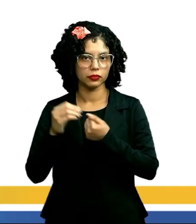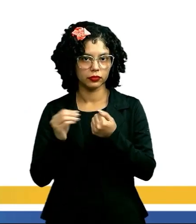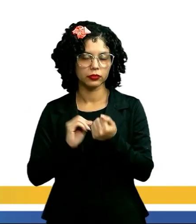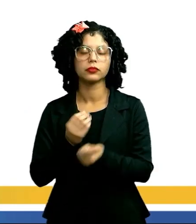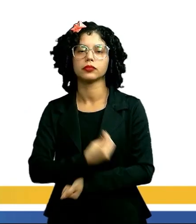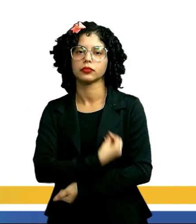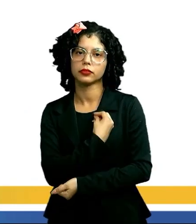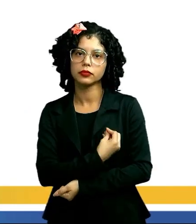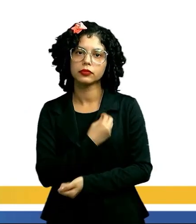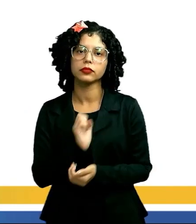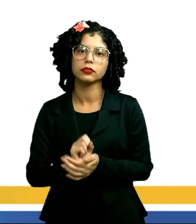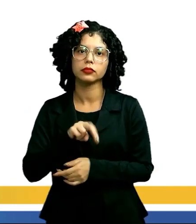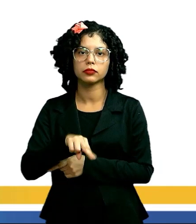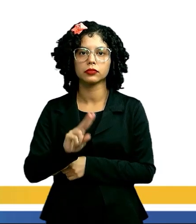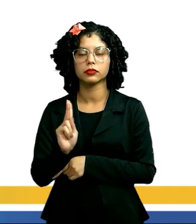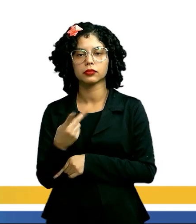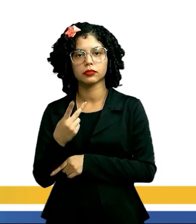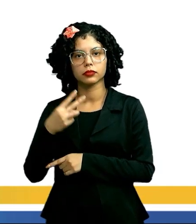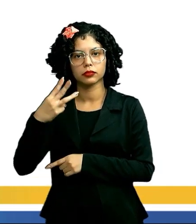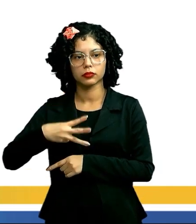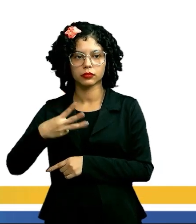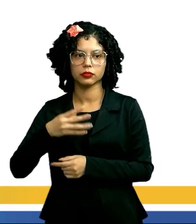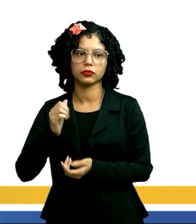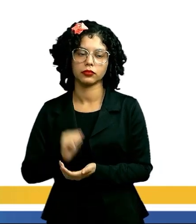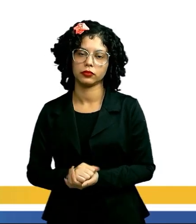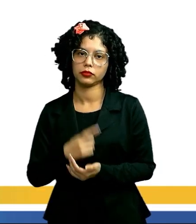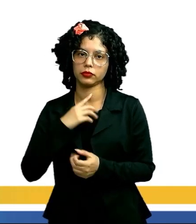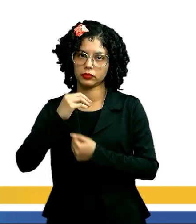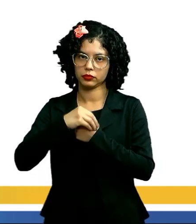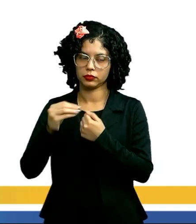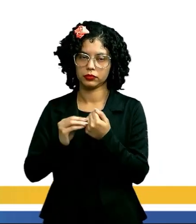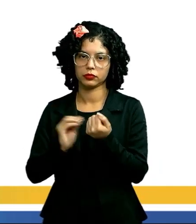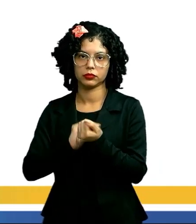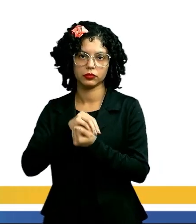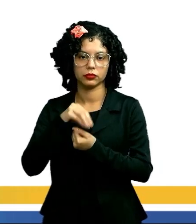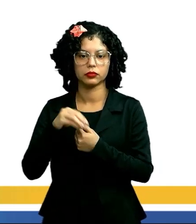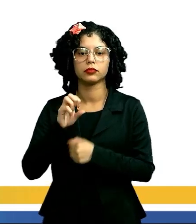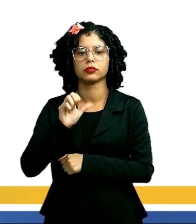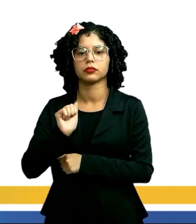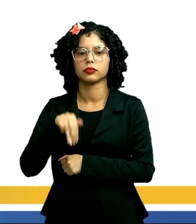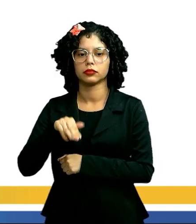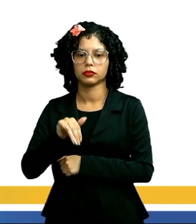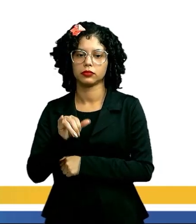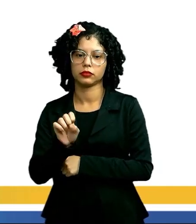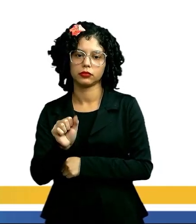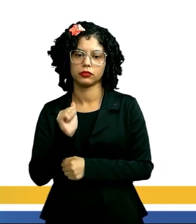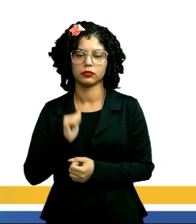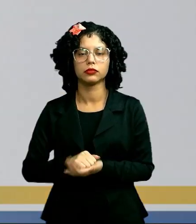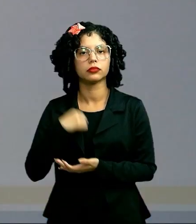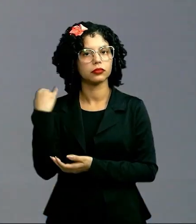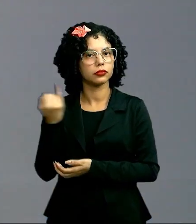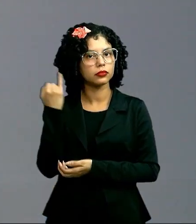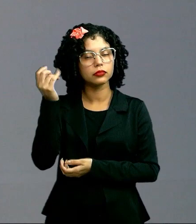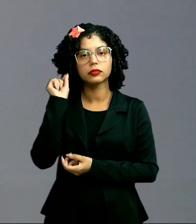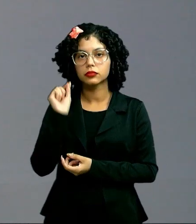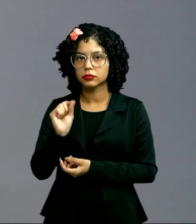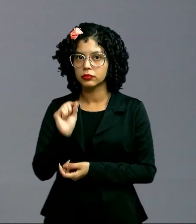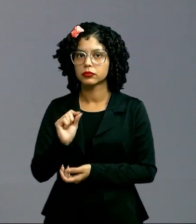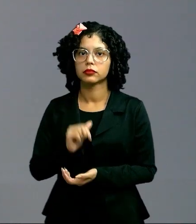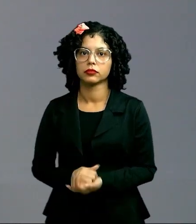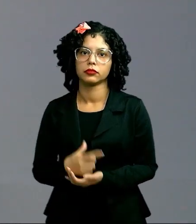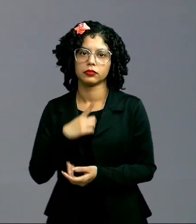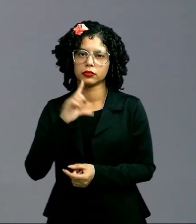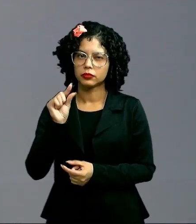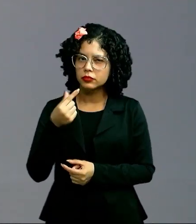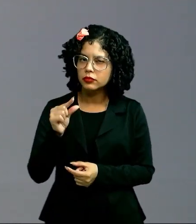que apresente o grupamento NH, essa molécula será uma amina. É importante que nós tenhamos